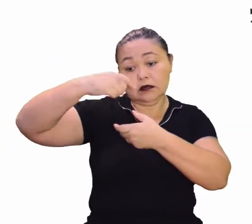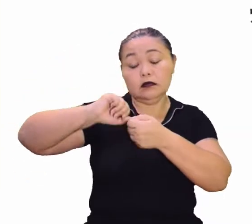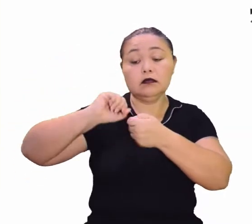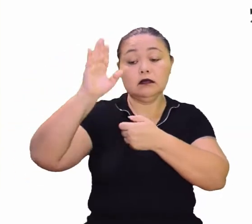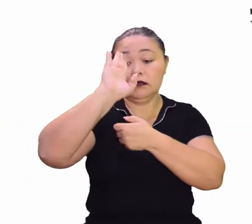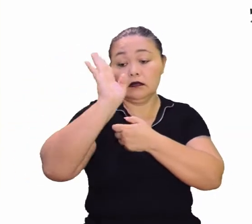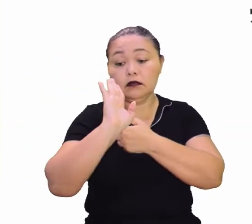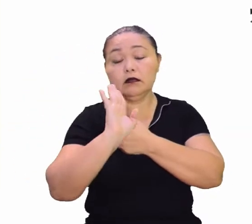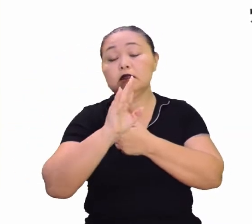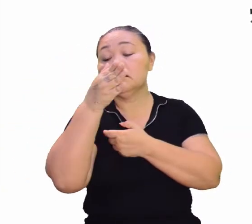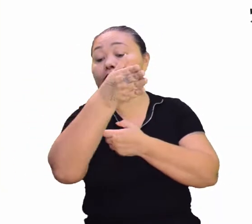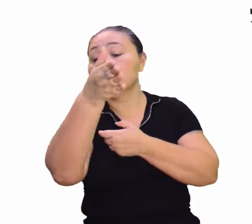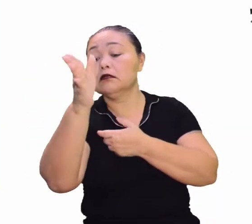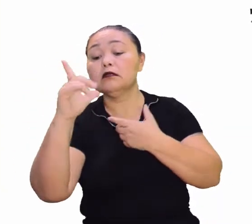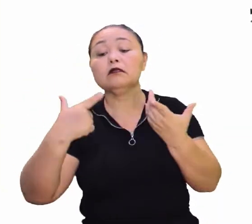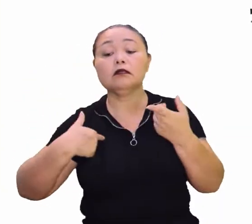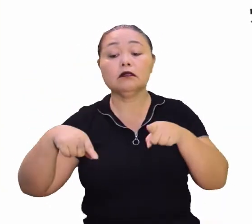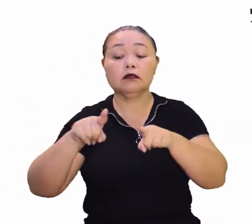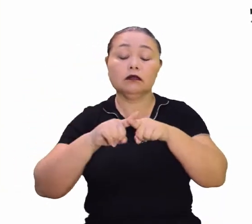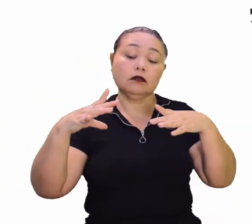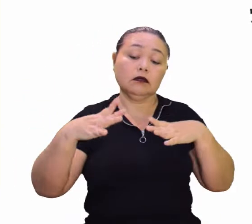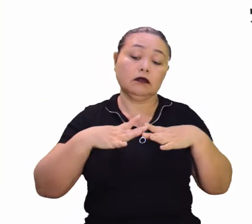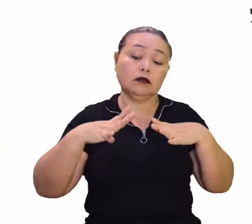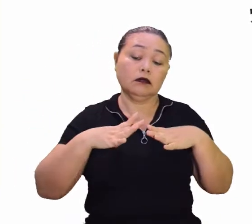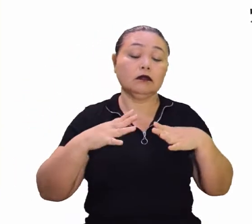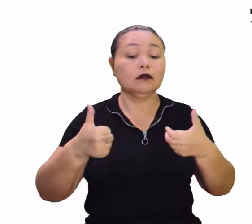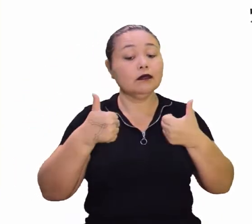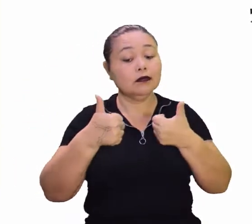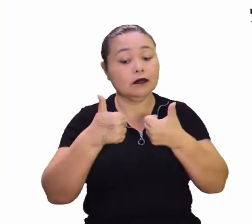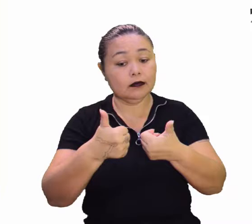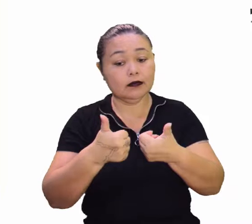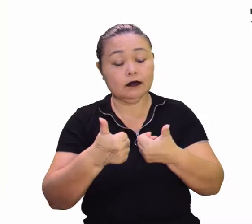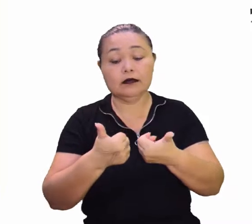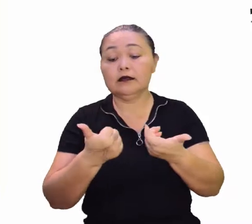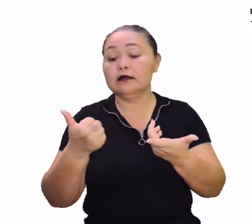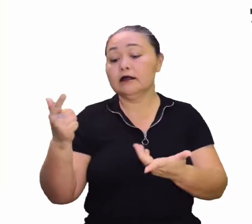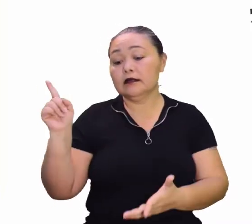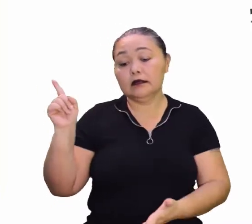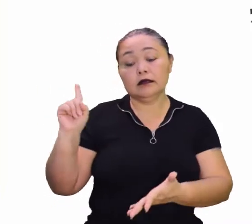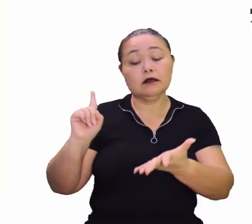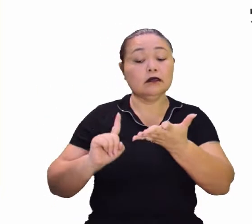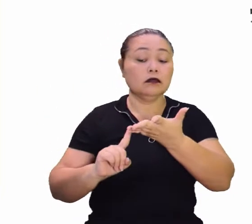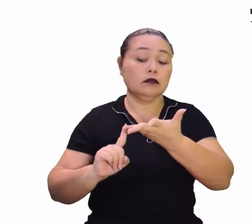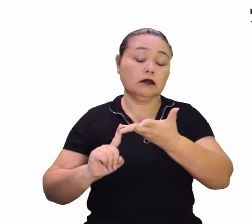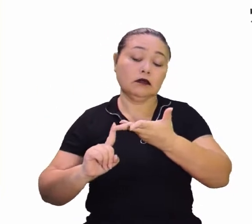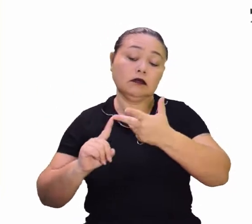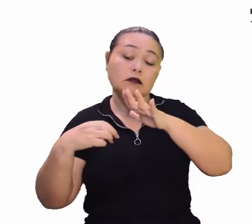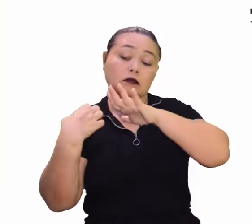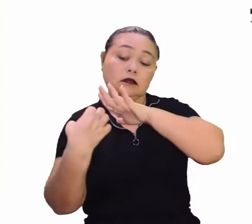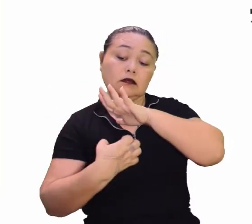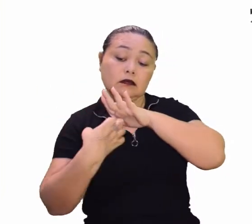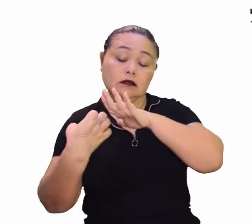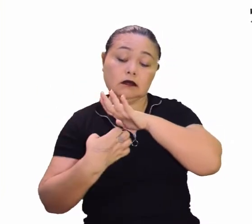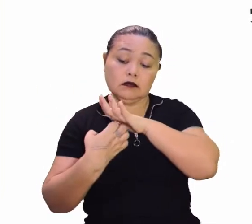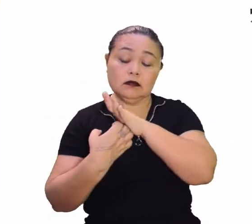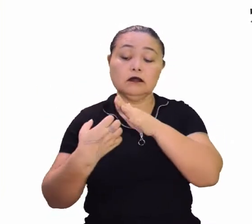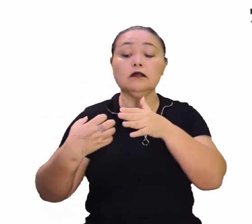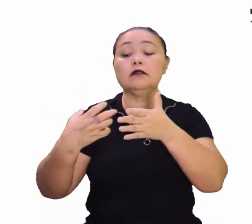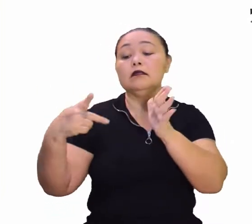na sua cidade. Texaco, Shell, beleza? Então, são multinacionais